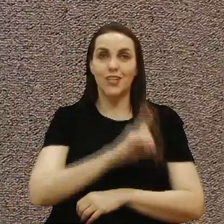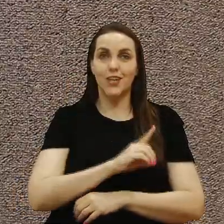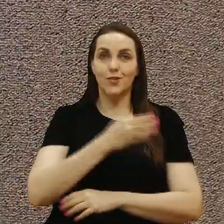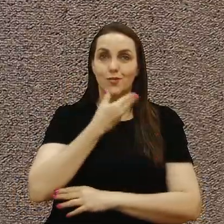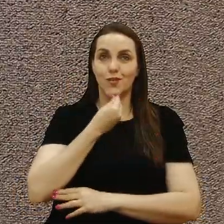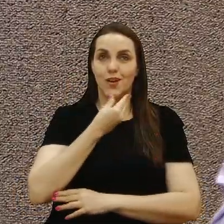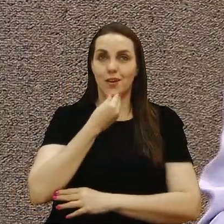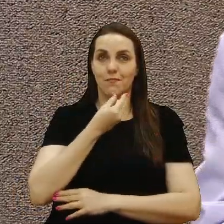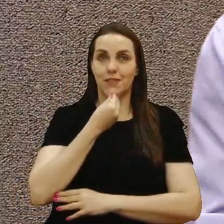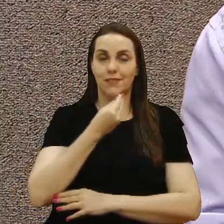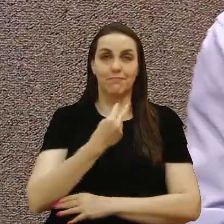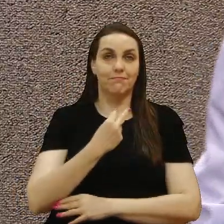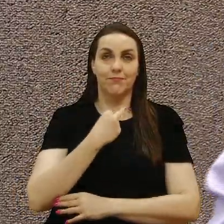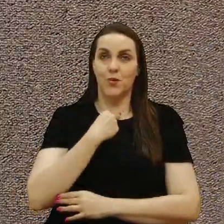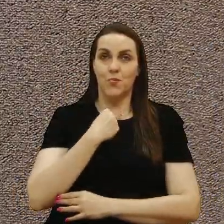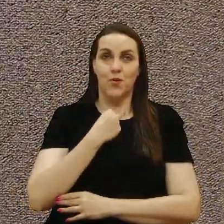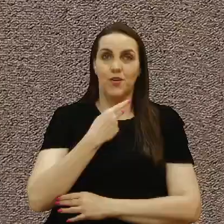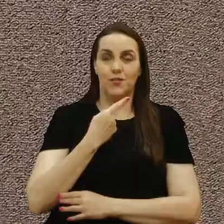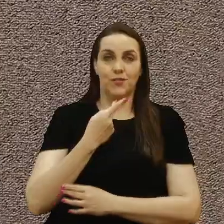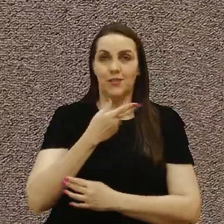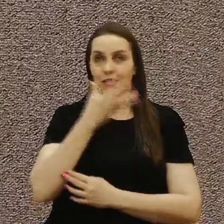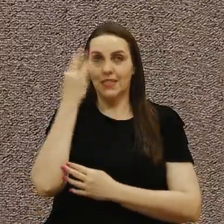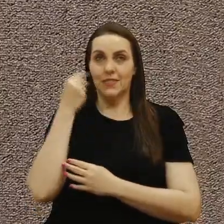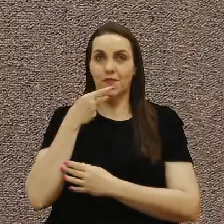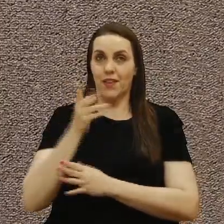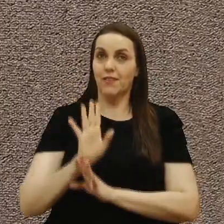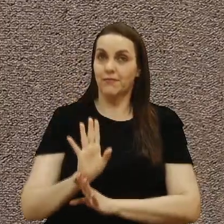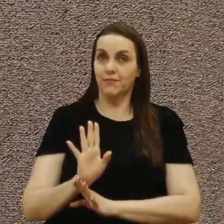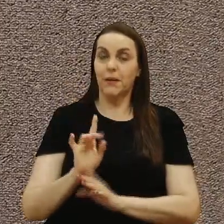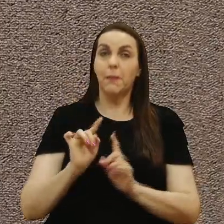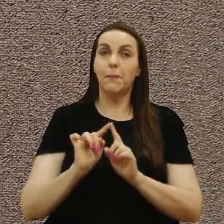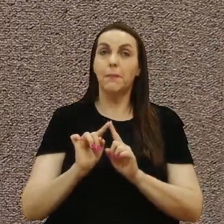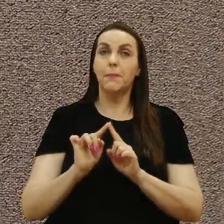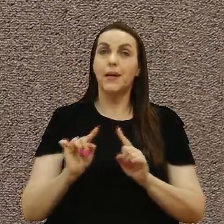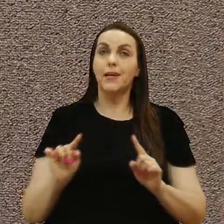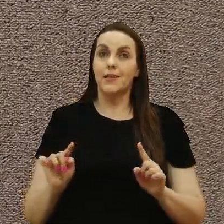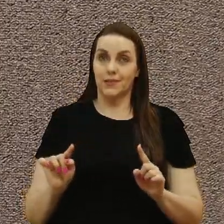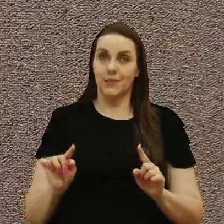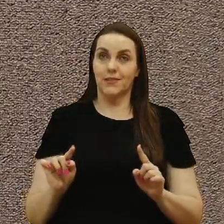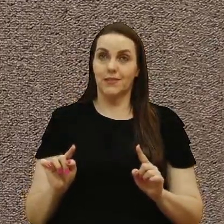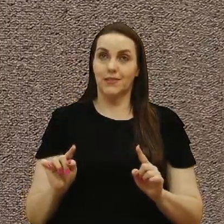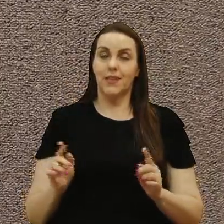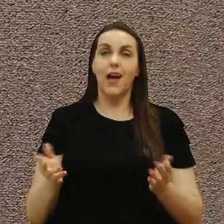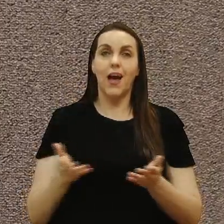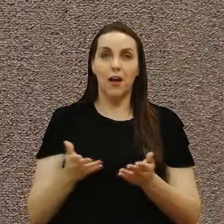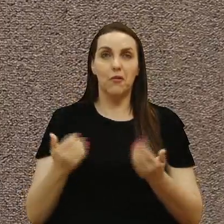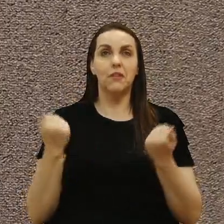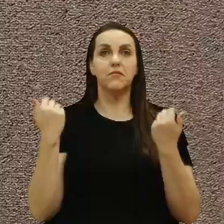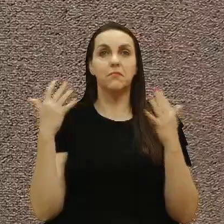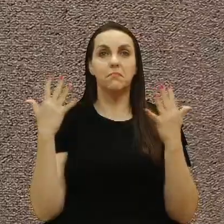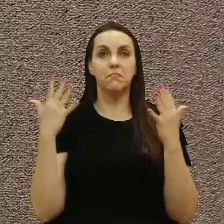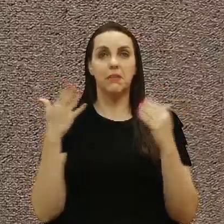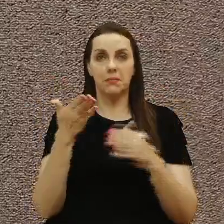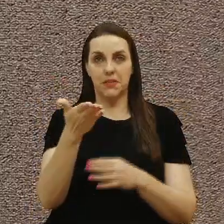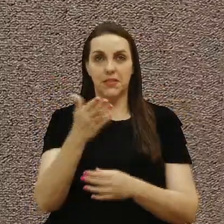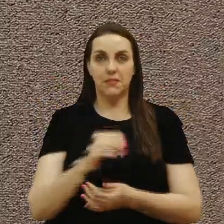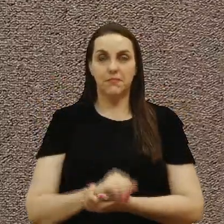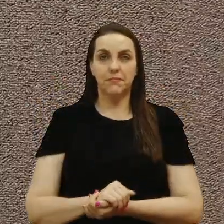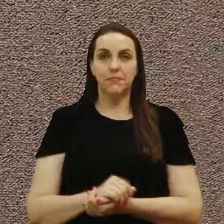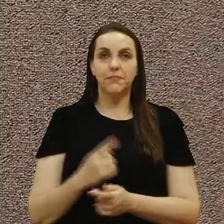Não poderia deixar de me manifestar. Mas, dessa vez eu tenho que lhe parabenizar. Por